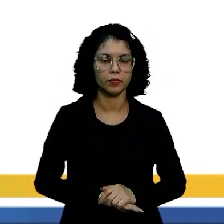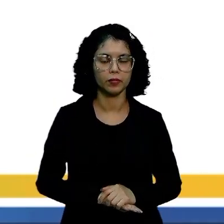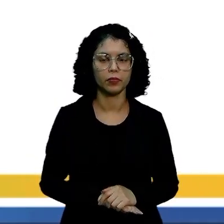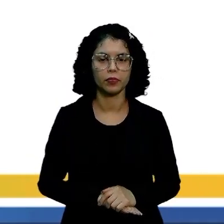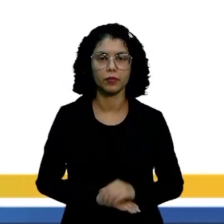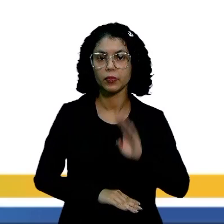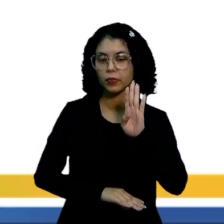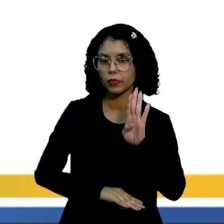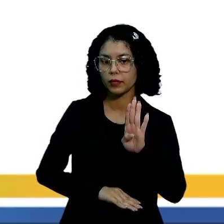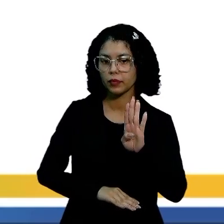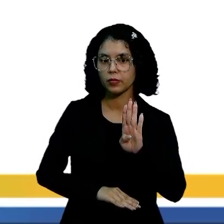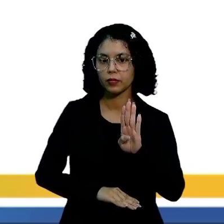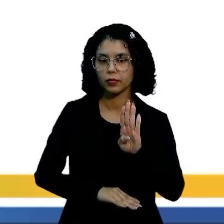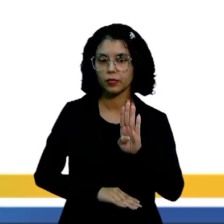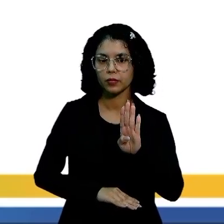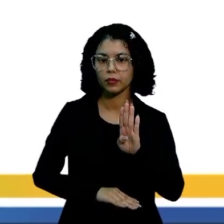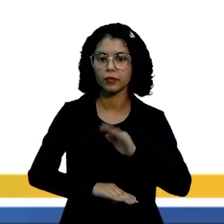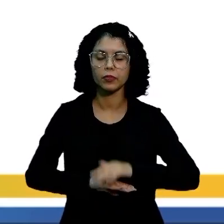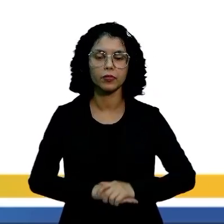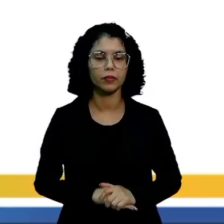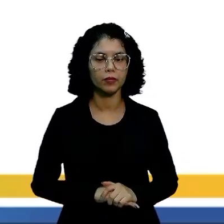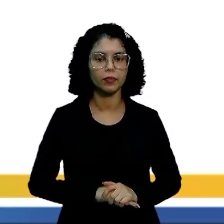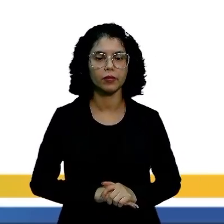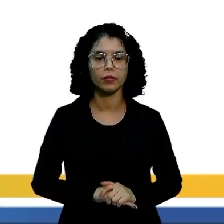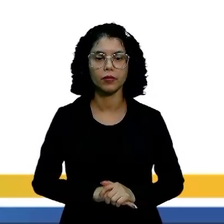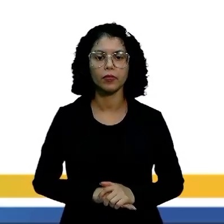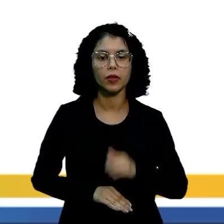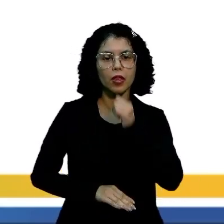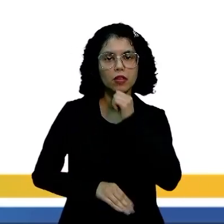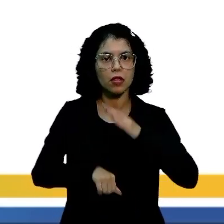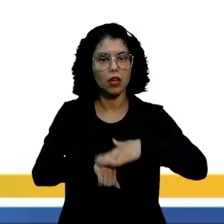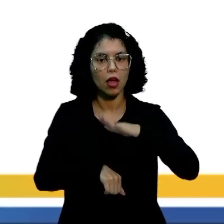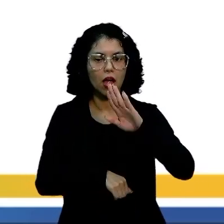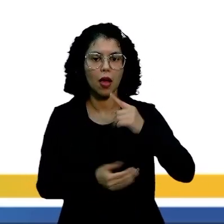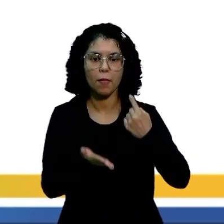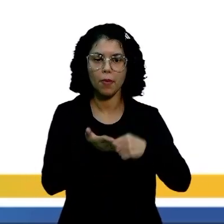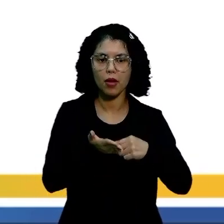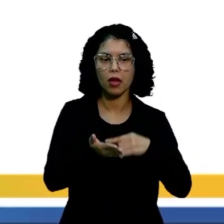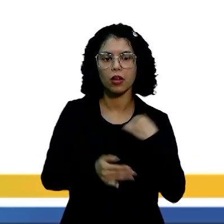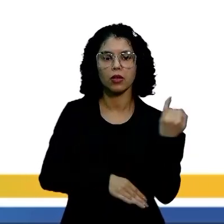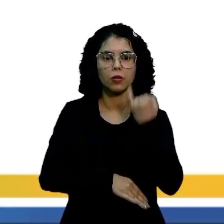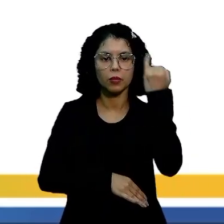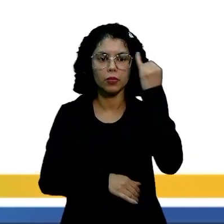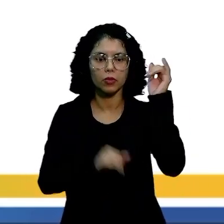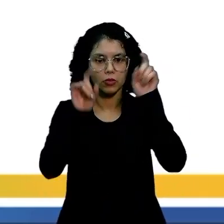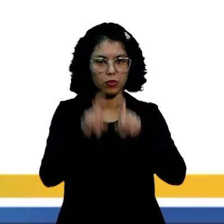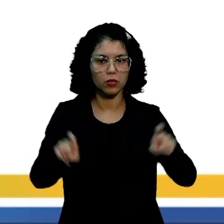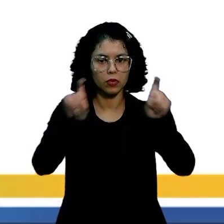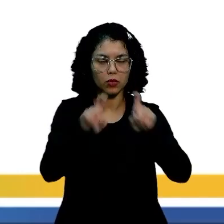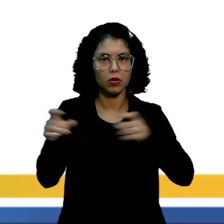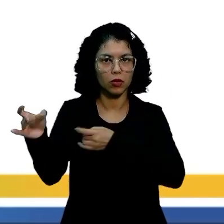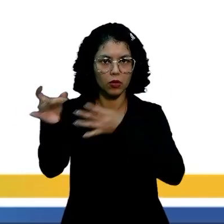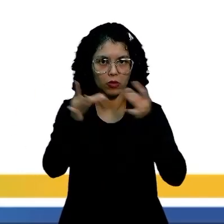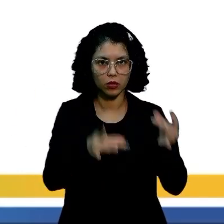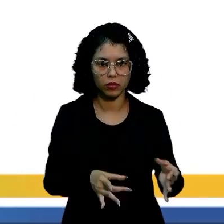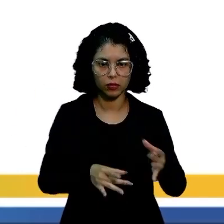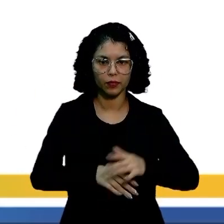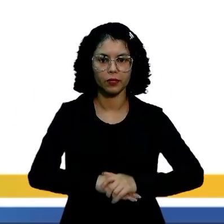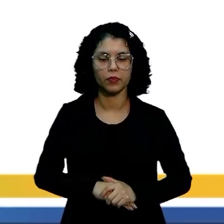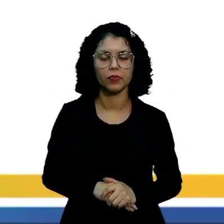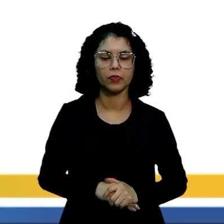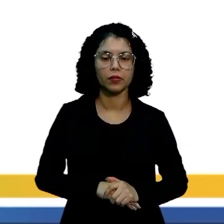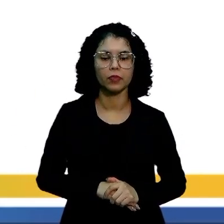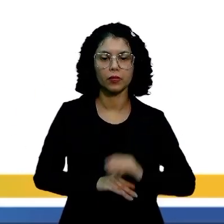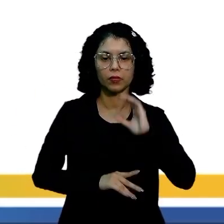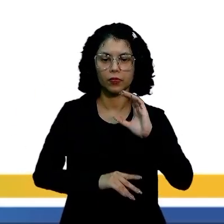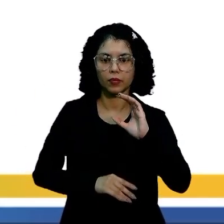internet. Letra B, as marcas mais importantes de microcomputadores do mercado.